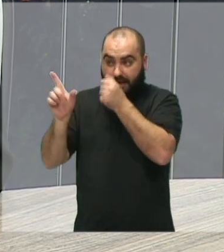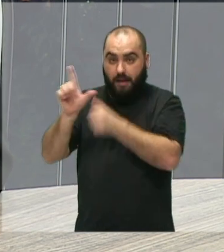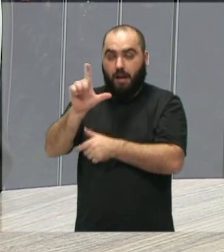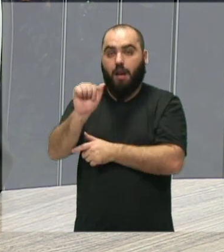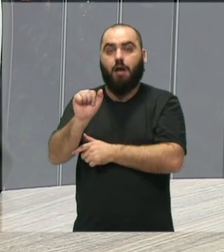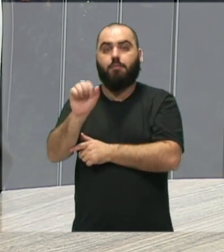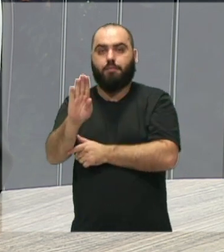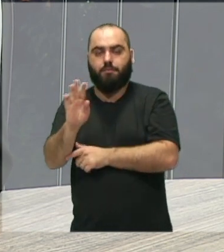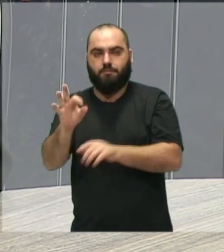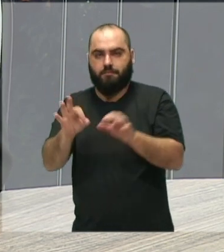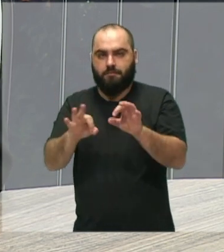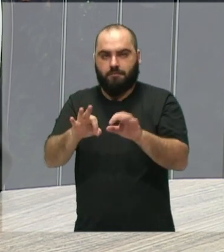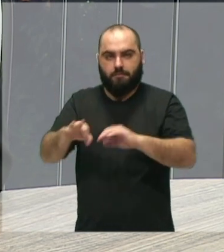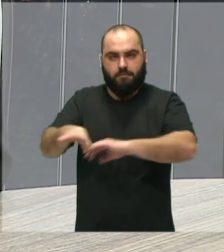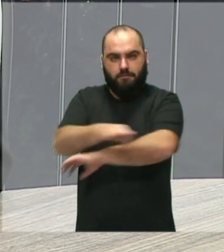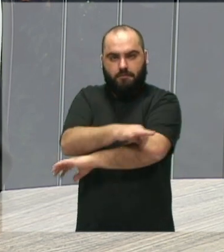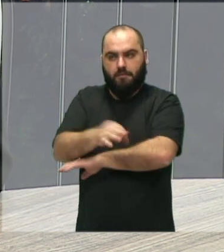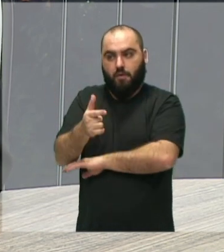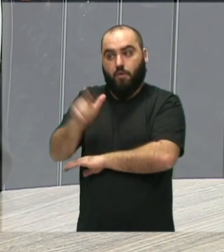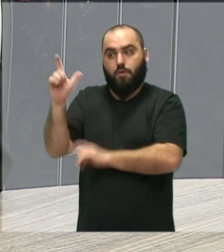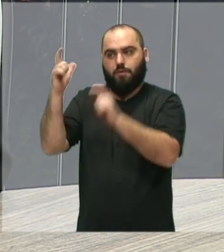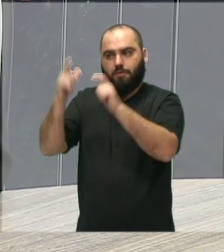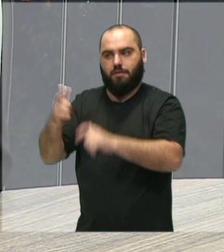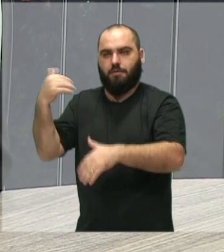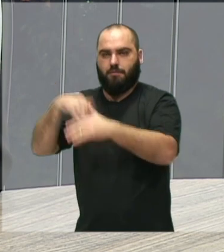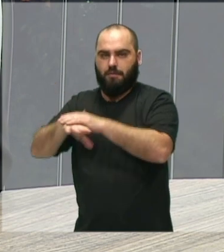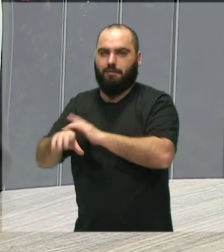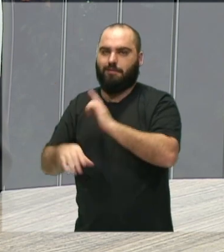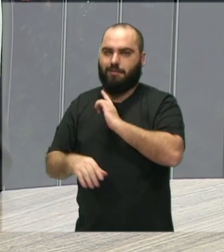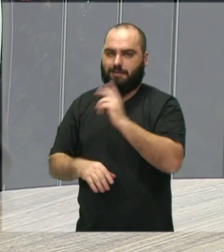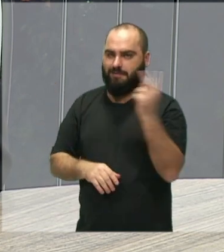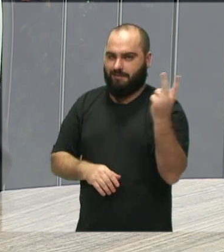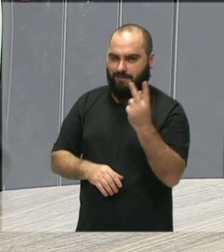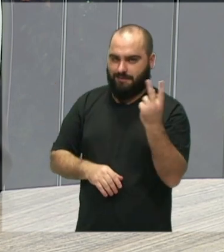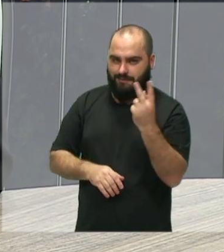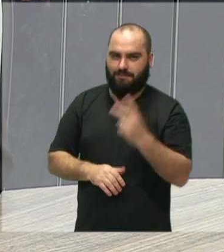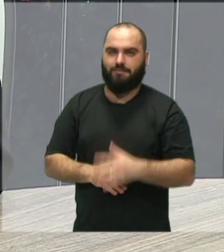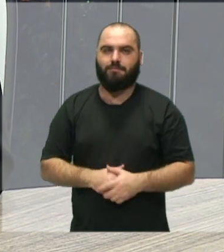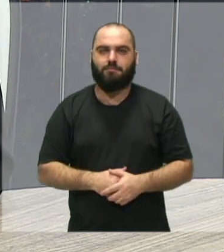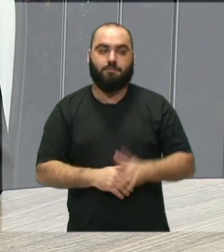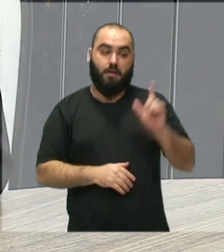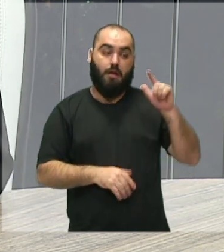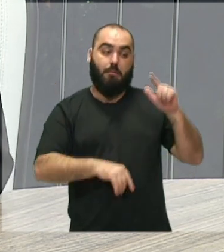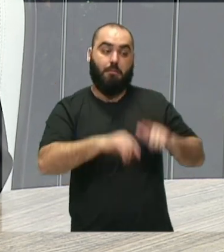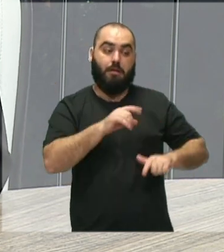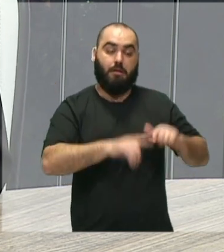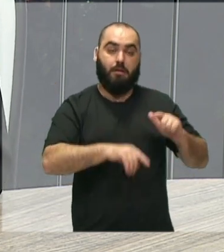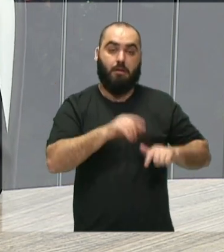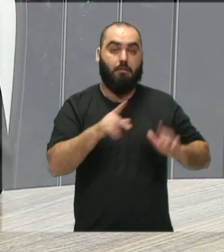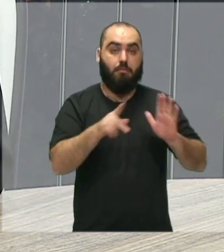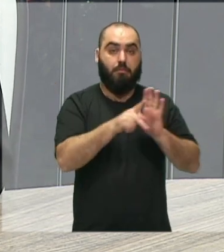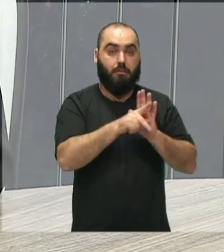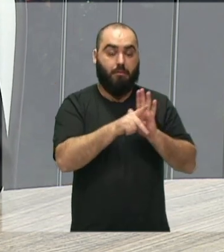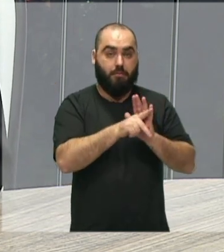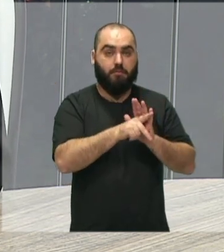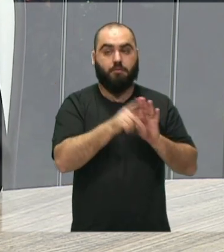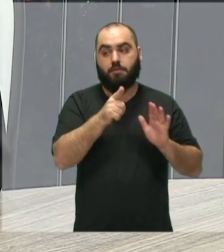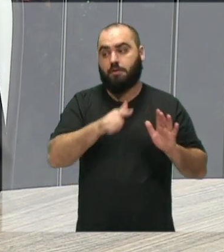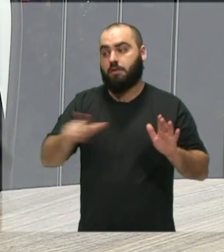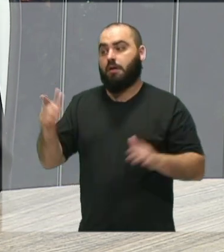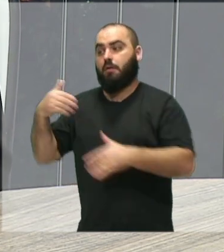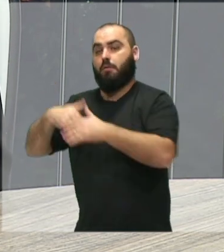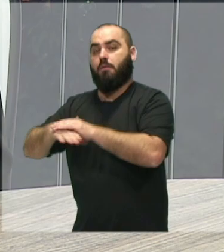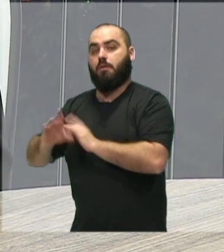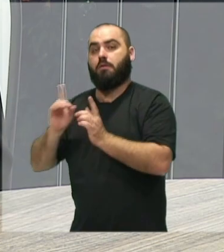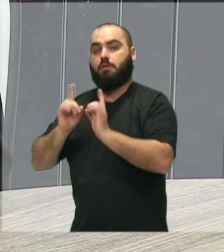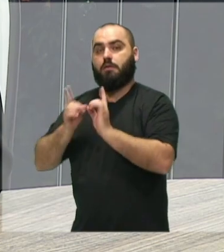de arqueologia, que é um outro espaço de guarda, né? A gente tem dois, esse de arqueologia que é só para o próprio material arqueológico e a reserva técnica que é para